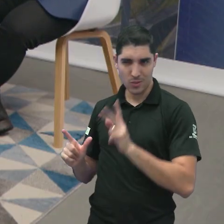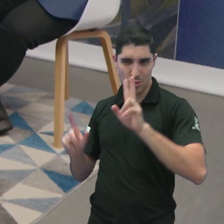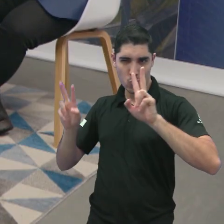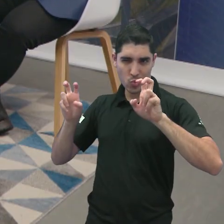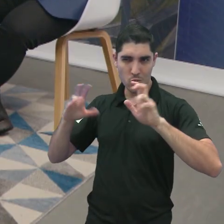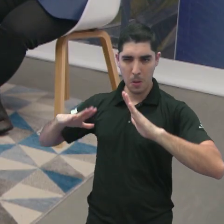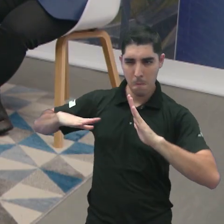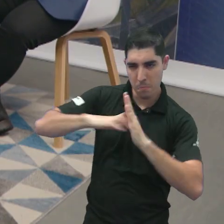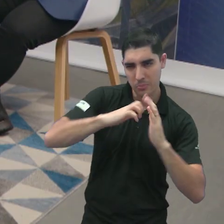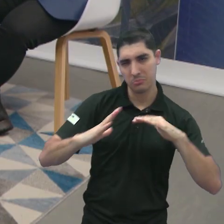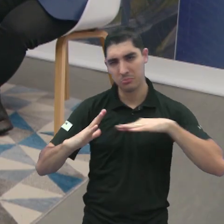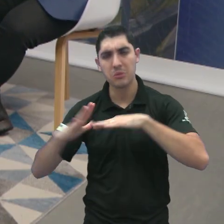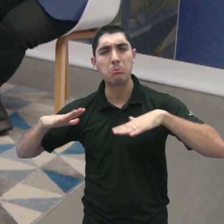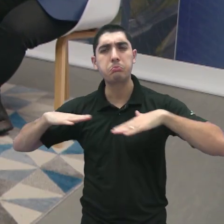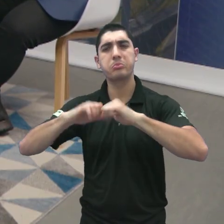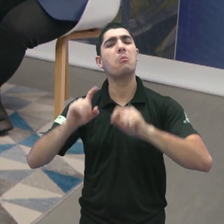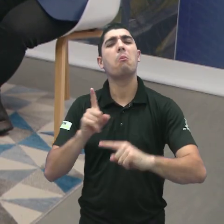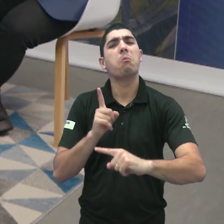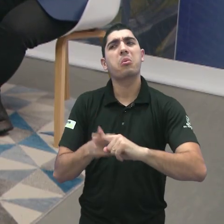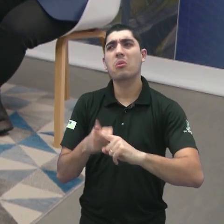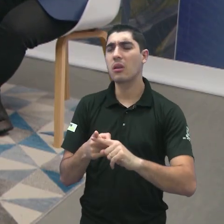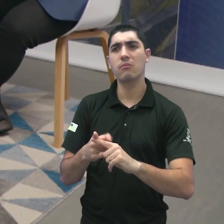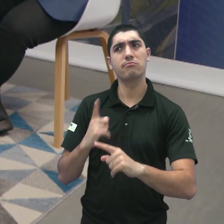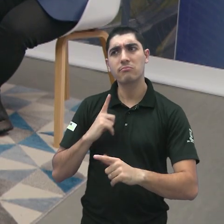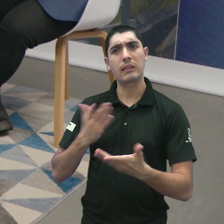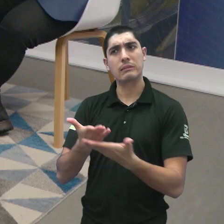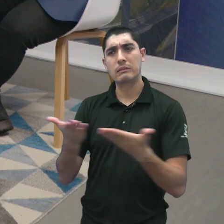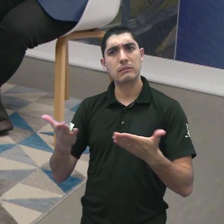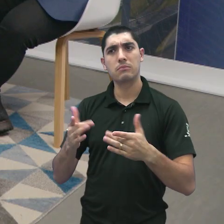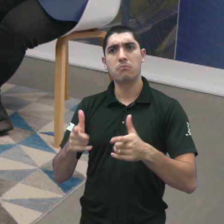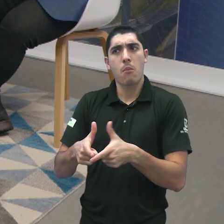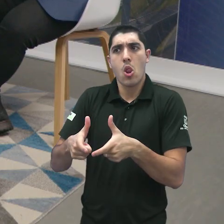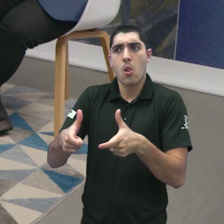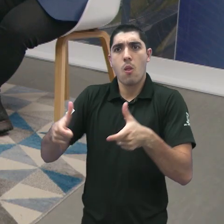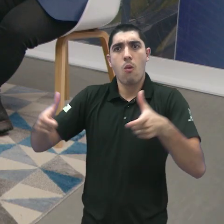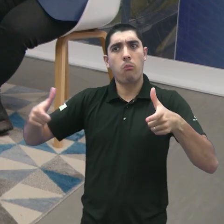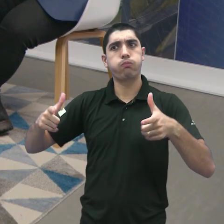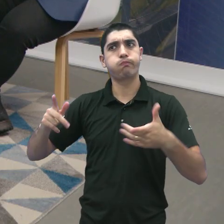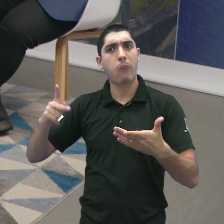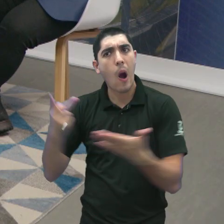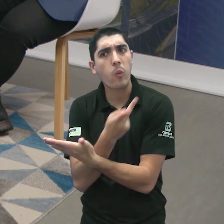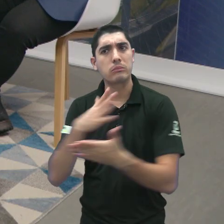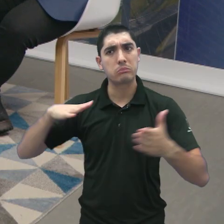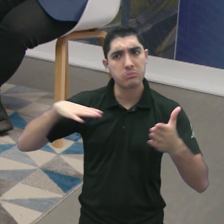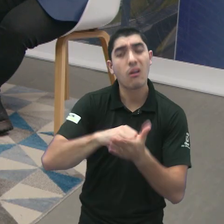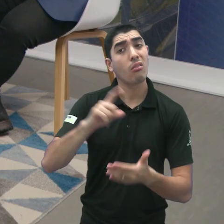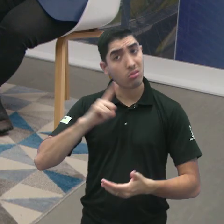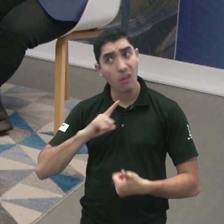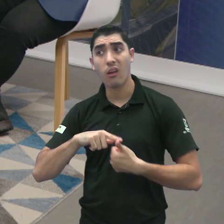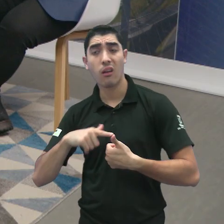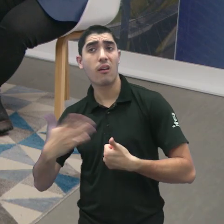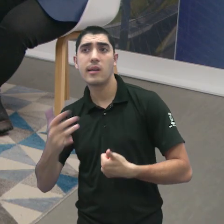assunto um pouco, por que esse número tão alto de acidentes vem crescendo, né? Mesmo com alguns